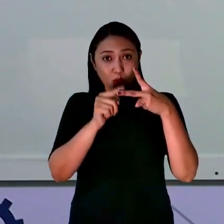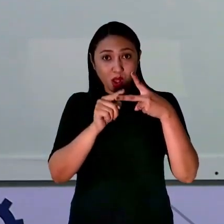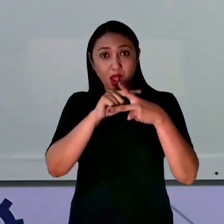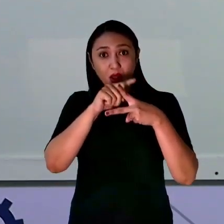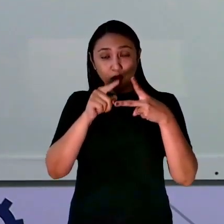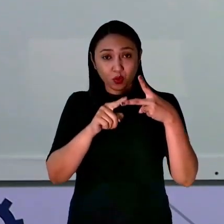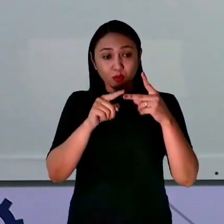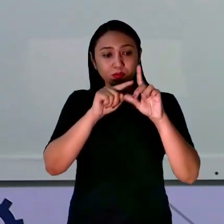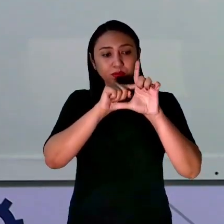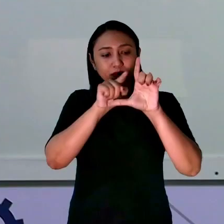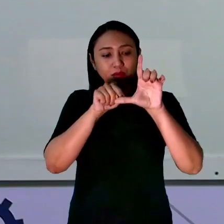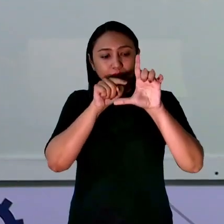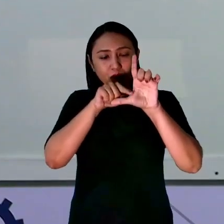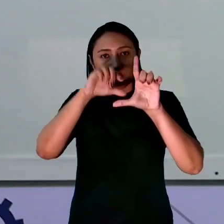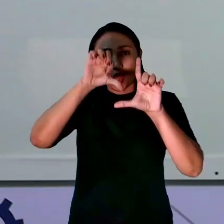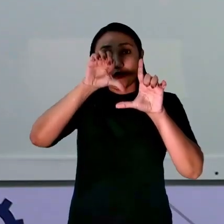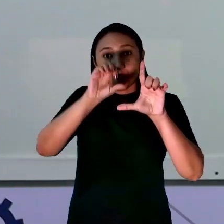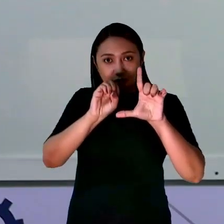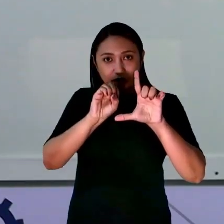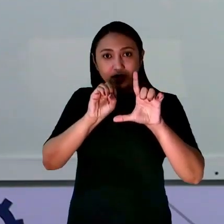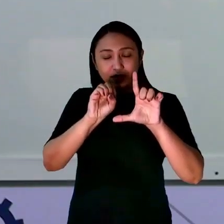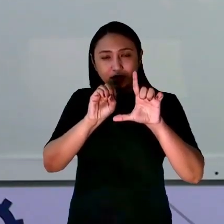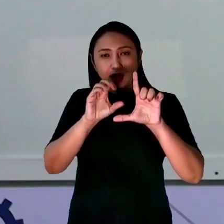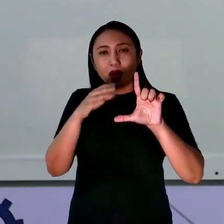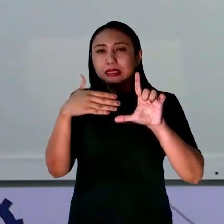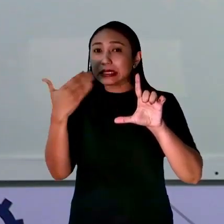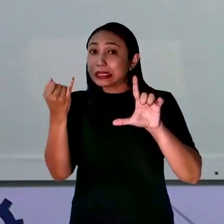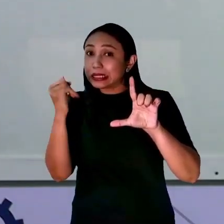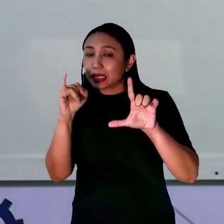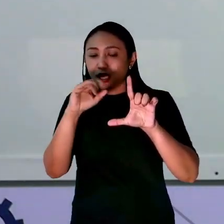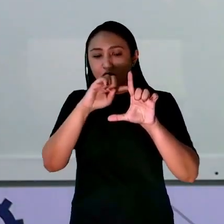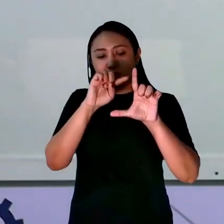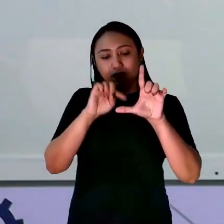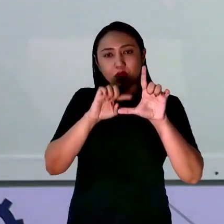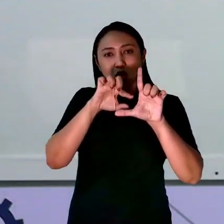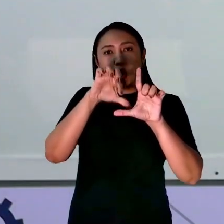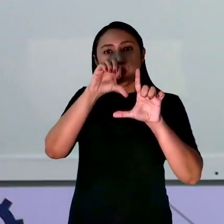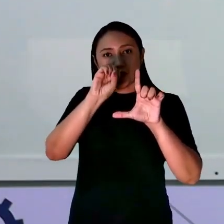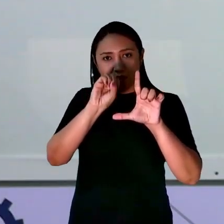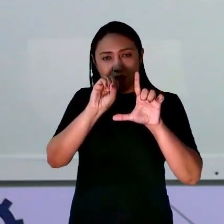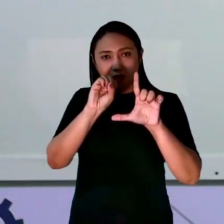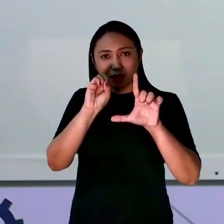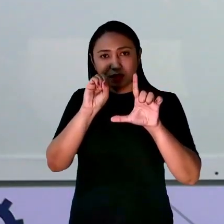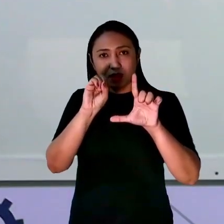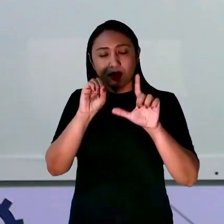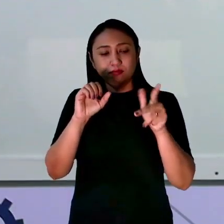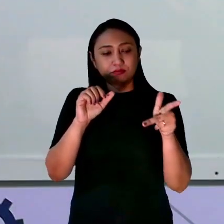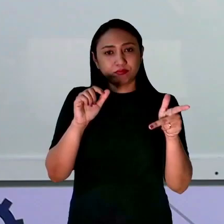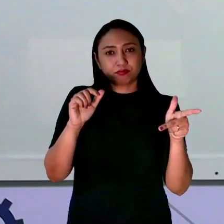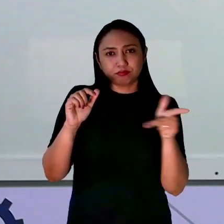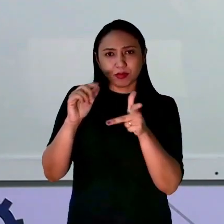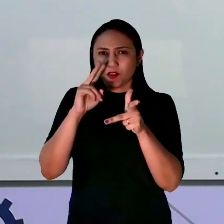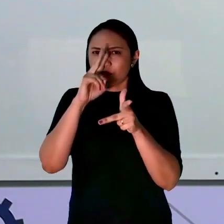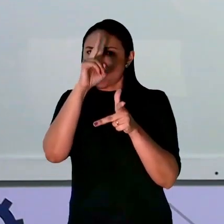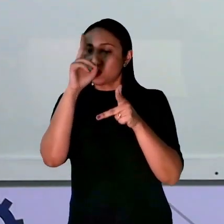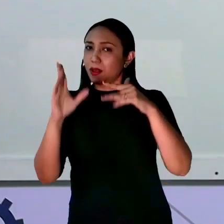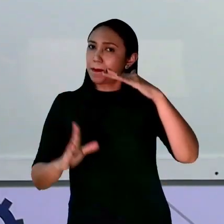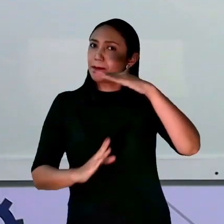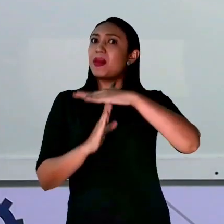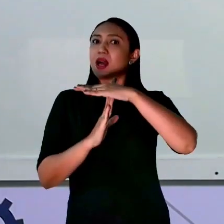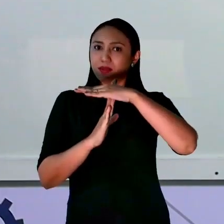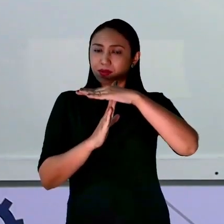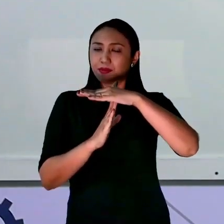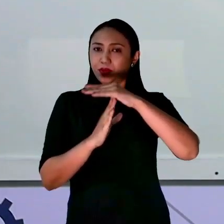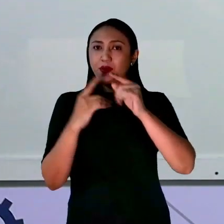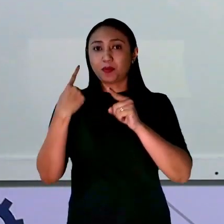é de 90 graus. Então, você já sabe que quando o ângulo é formado de 90, a força ela tende a ser o quê? Máxima.